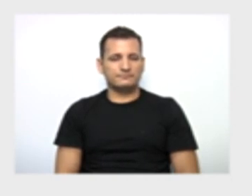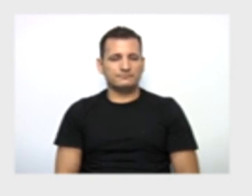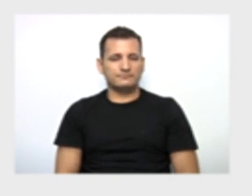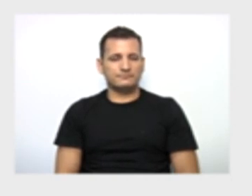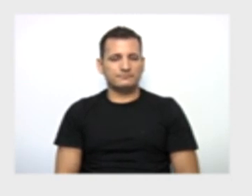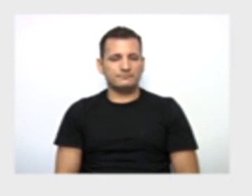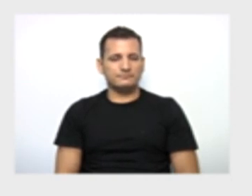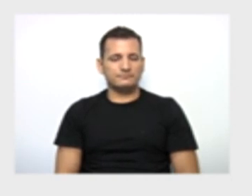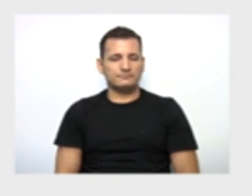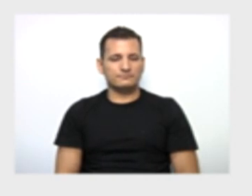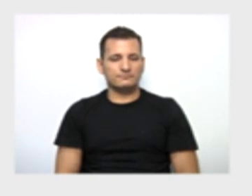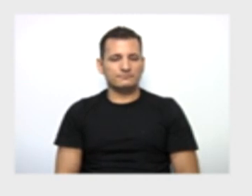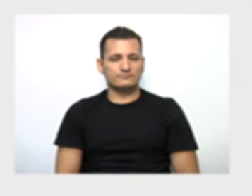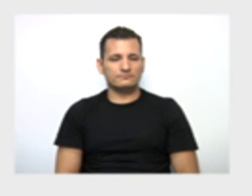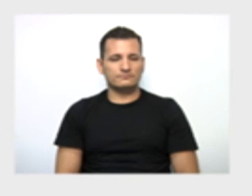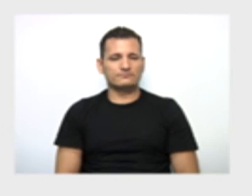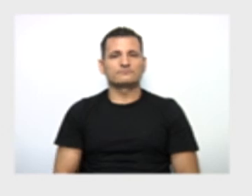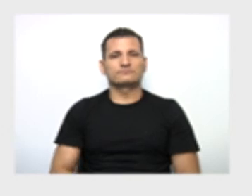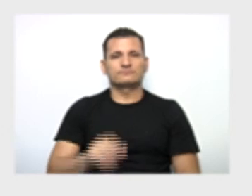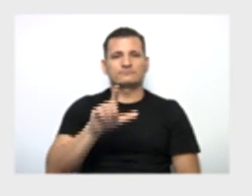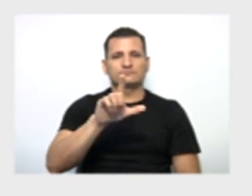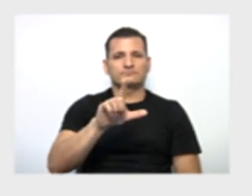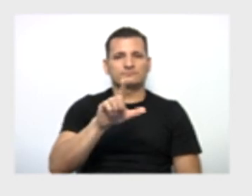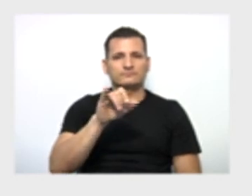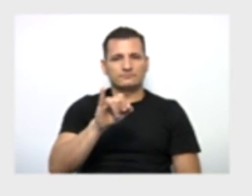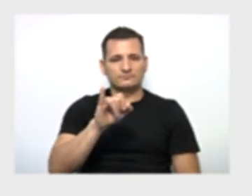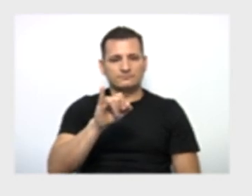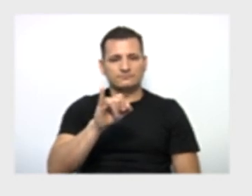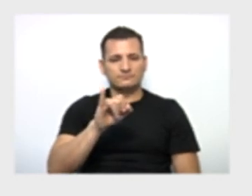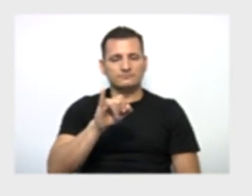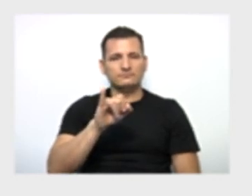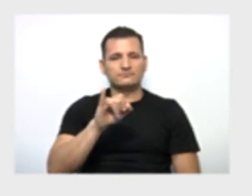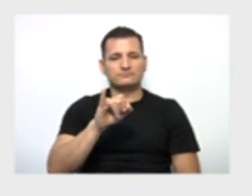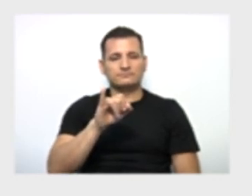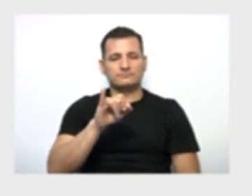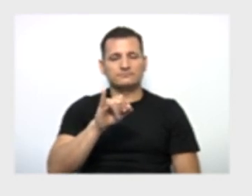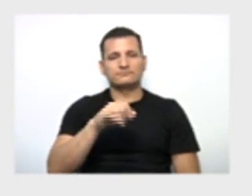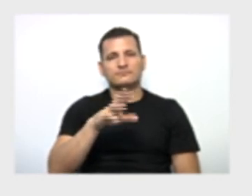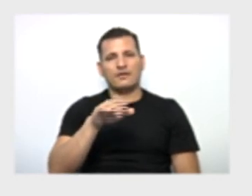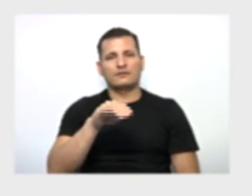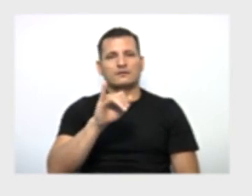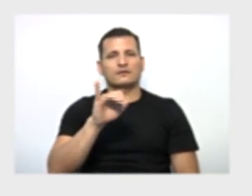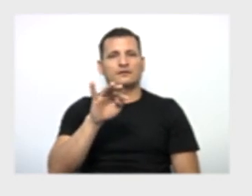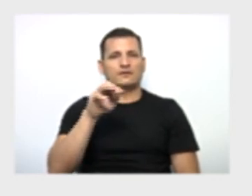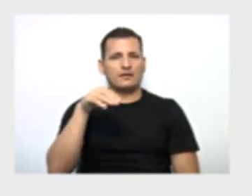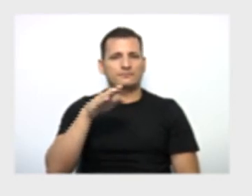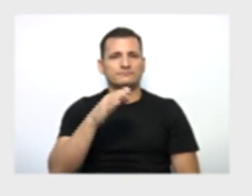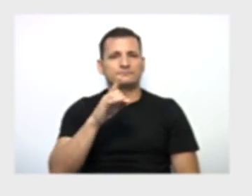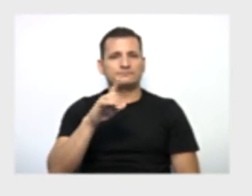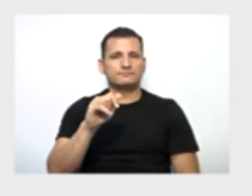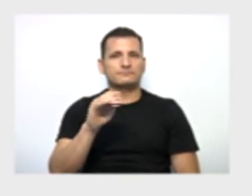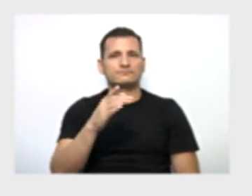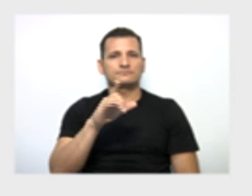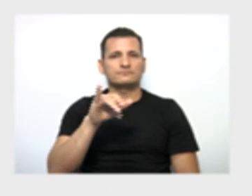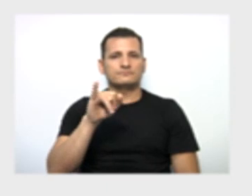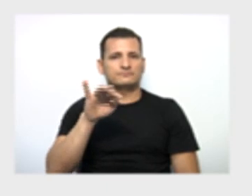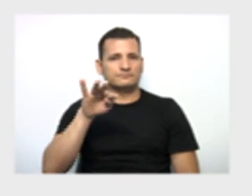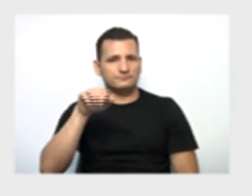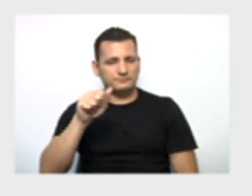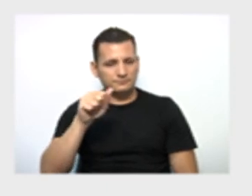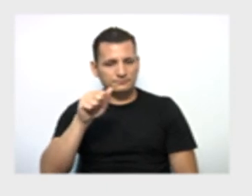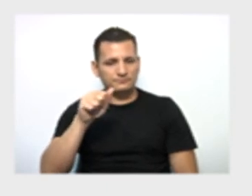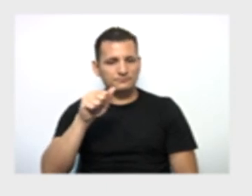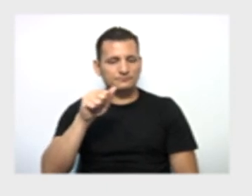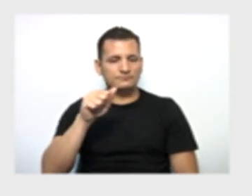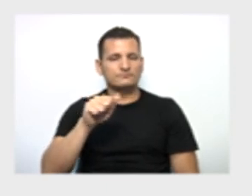Vou escrever a tag LI, que vem de item da lista. É o primeiro item da minha lista. Eu vou